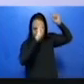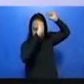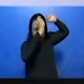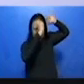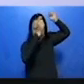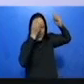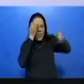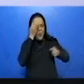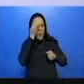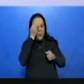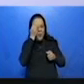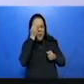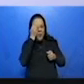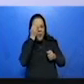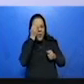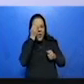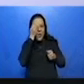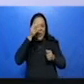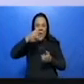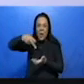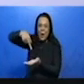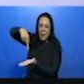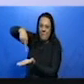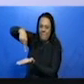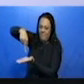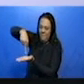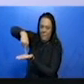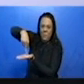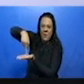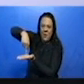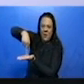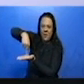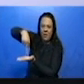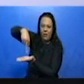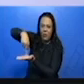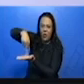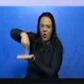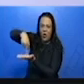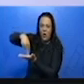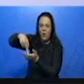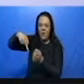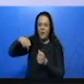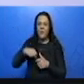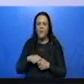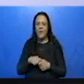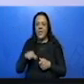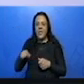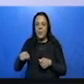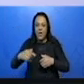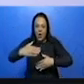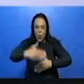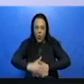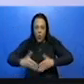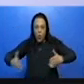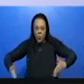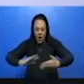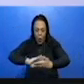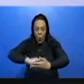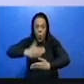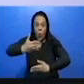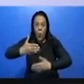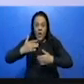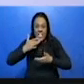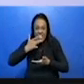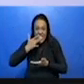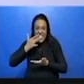pirata, antigo, a perna, né, com uma perna só, o baú do tesouro. Então ele tem todos